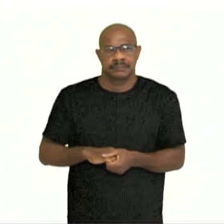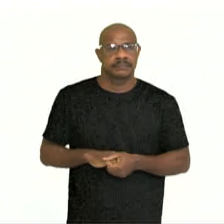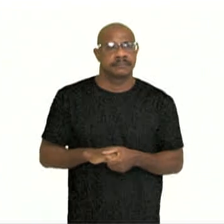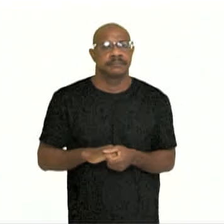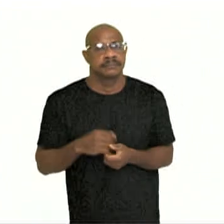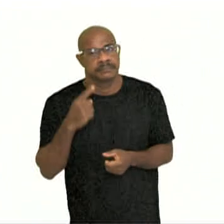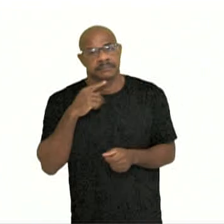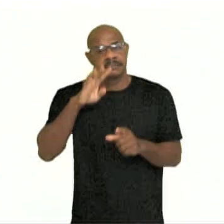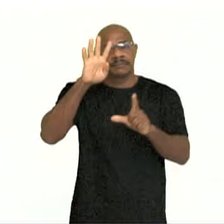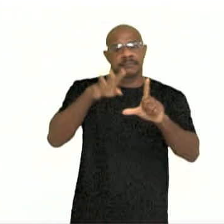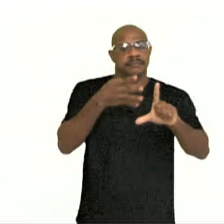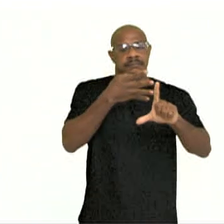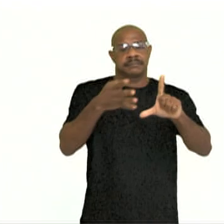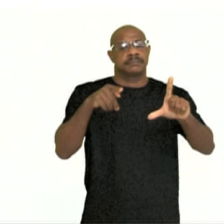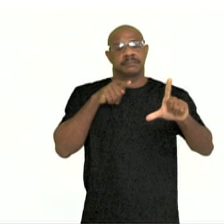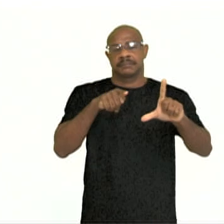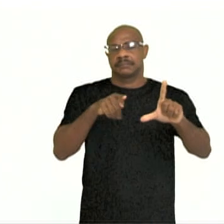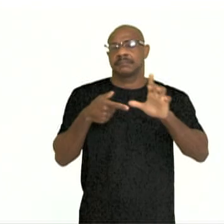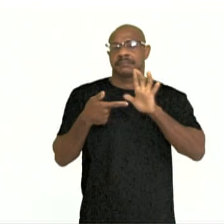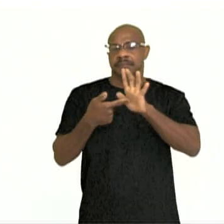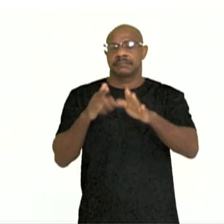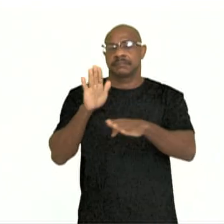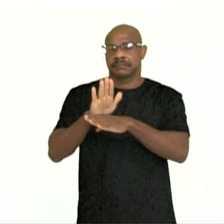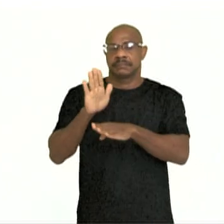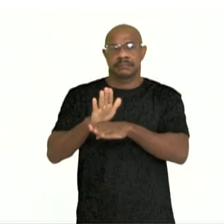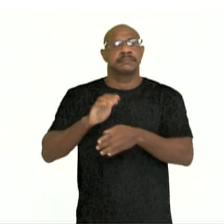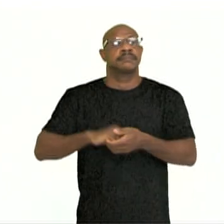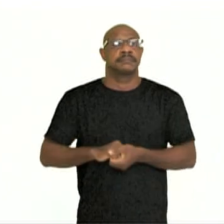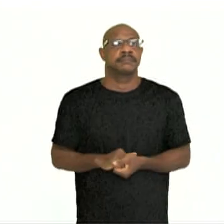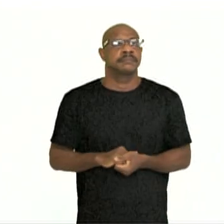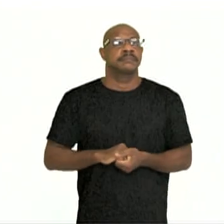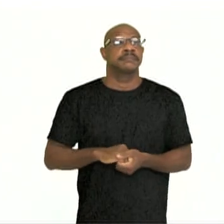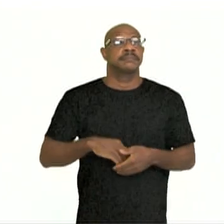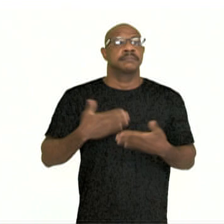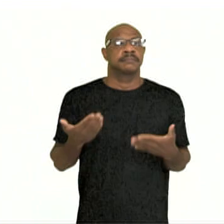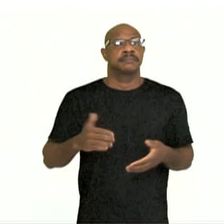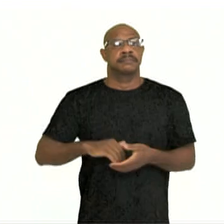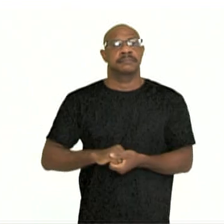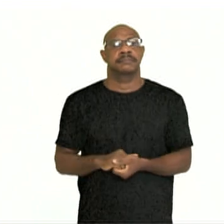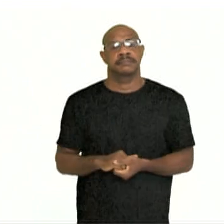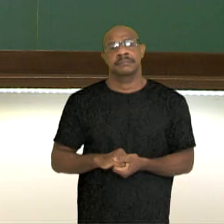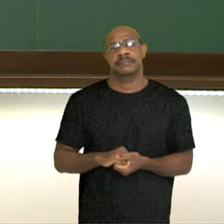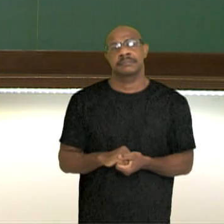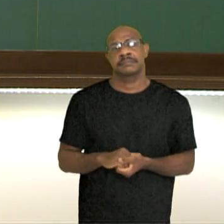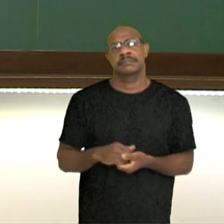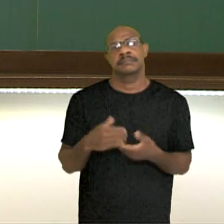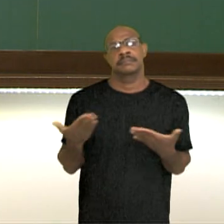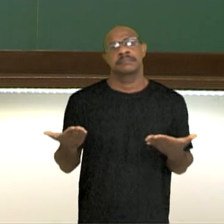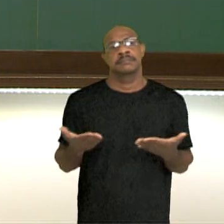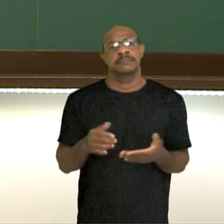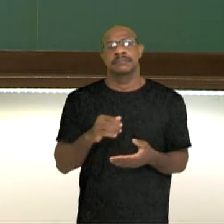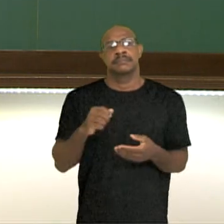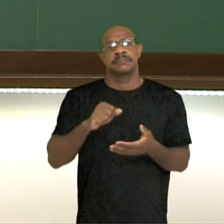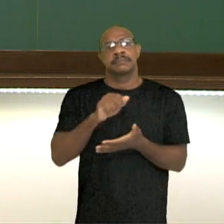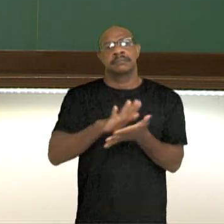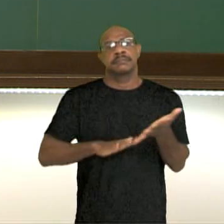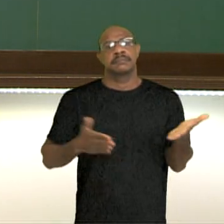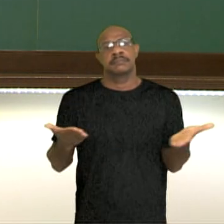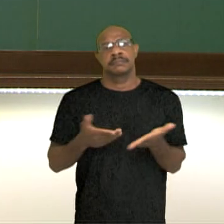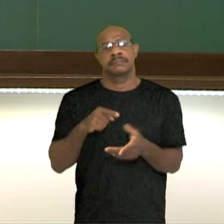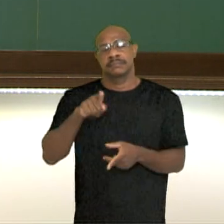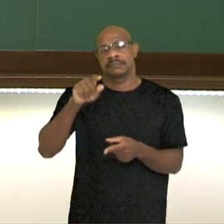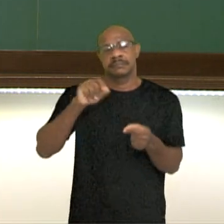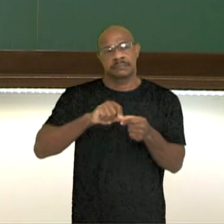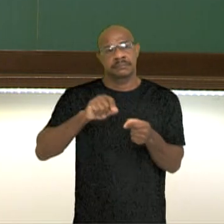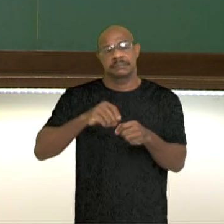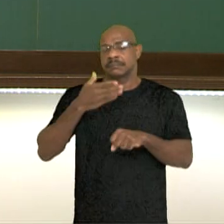Pela tabela periódica. Muito bem. Eu separei aqui esses exercícios para que